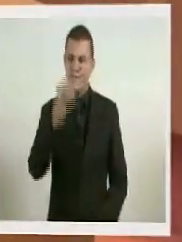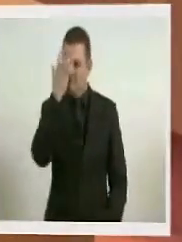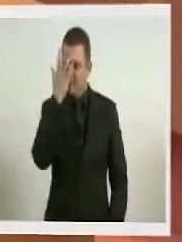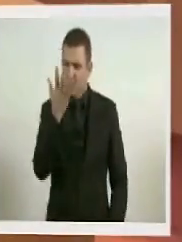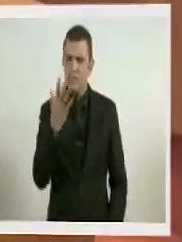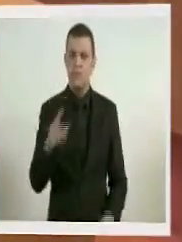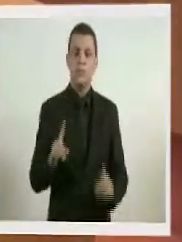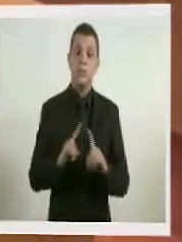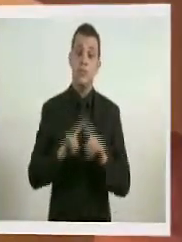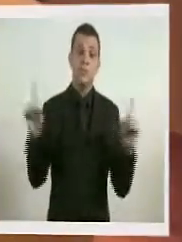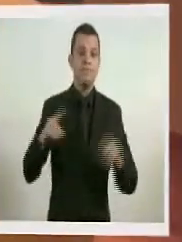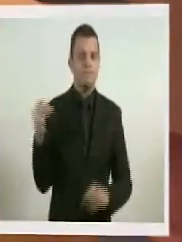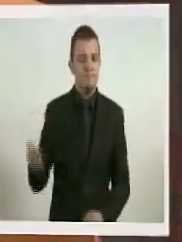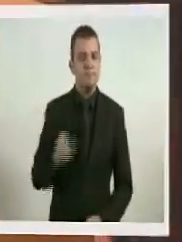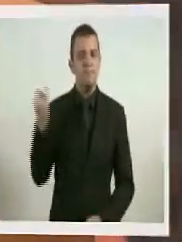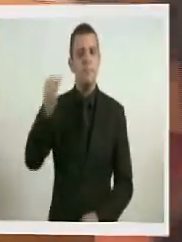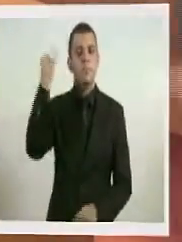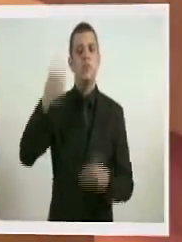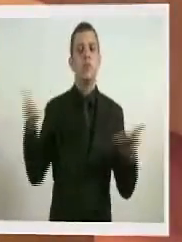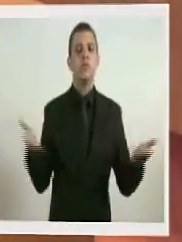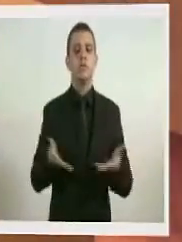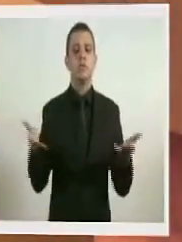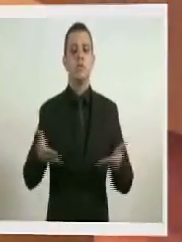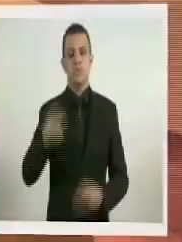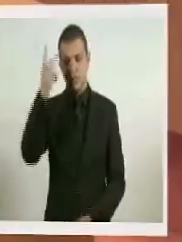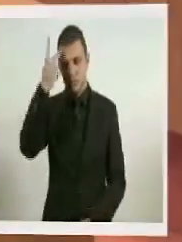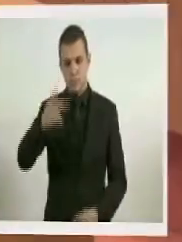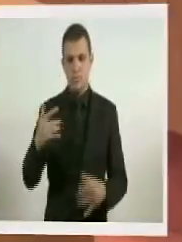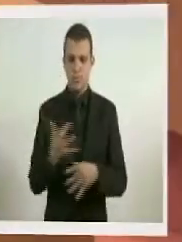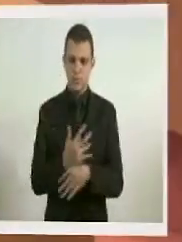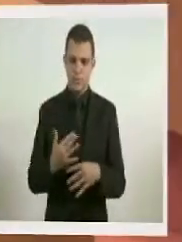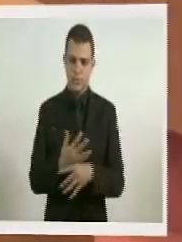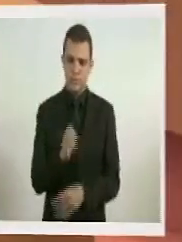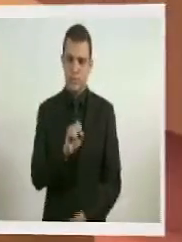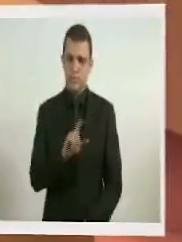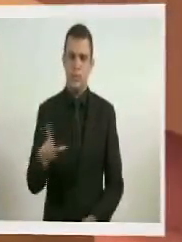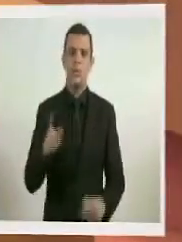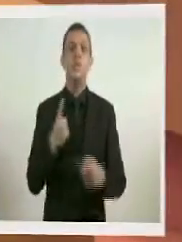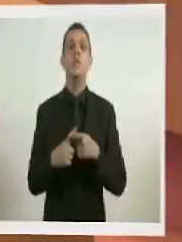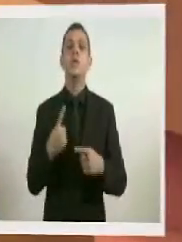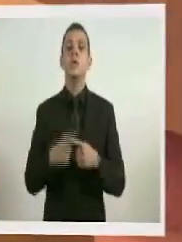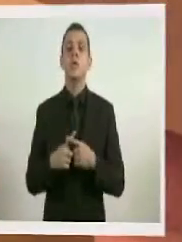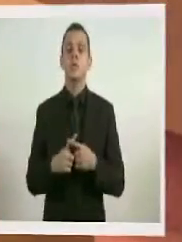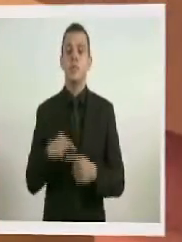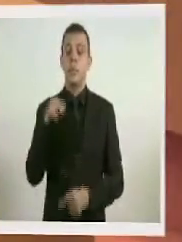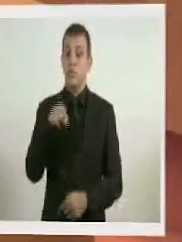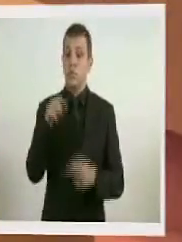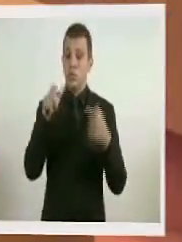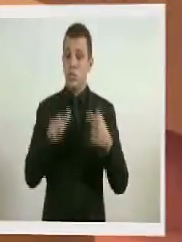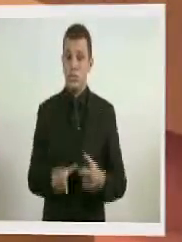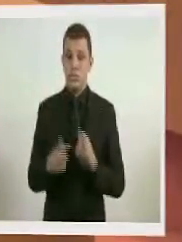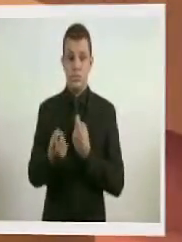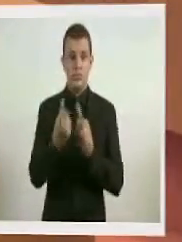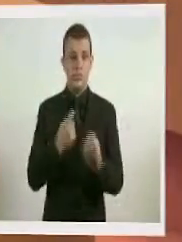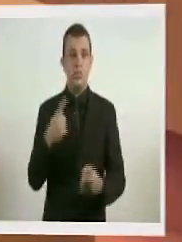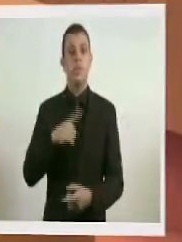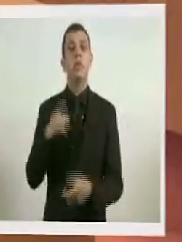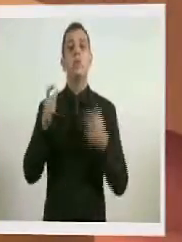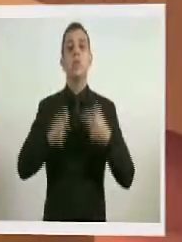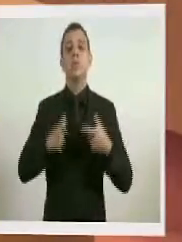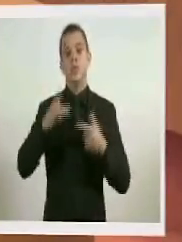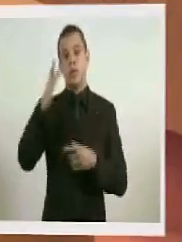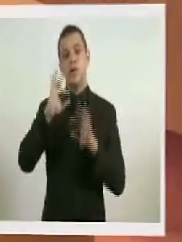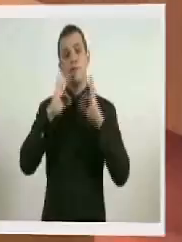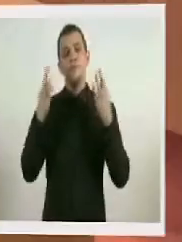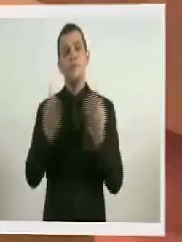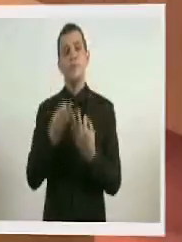de extrema importância hoje para a cidade, porque a Litorânea termina sendo um ponto de encontro das famílias de São